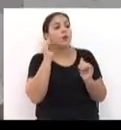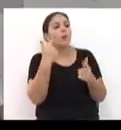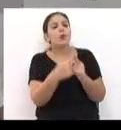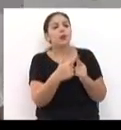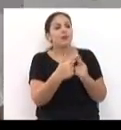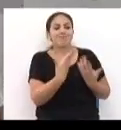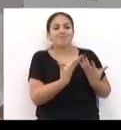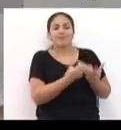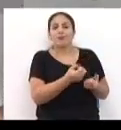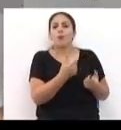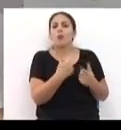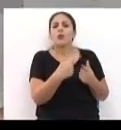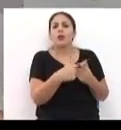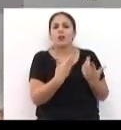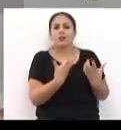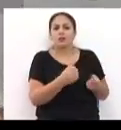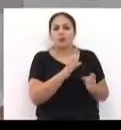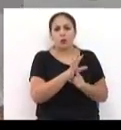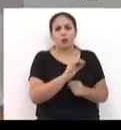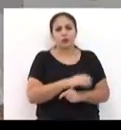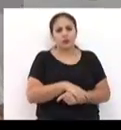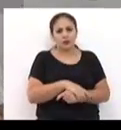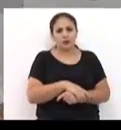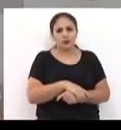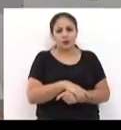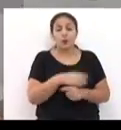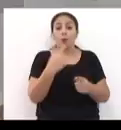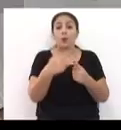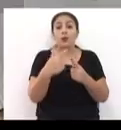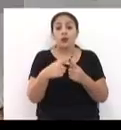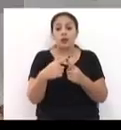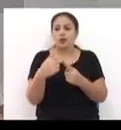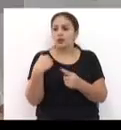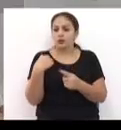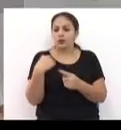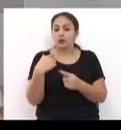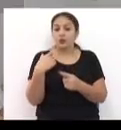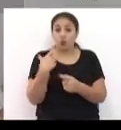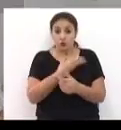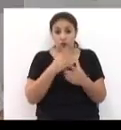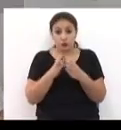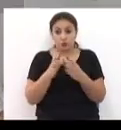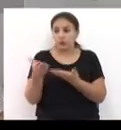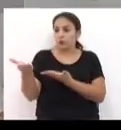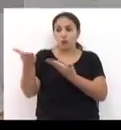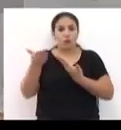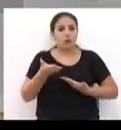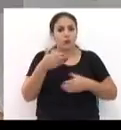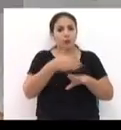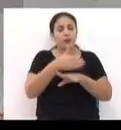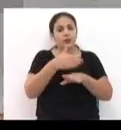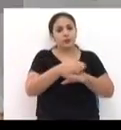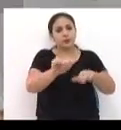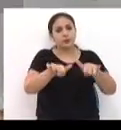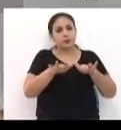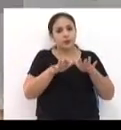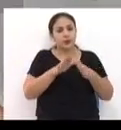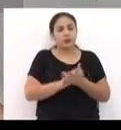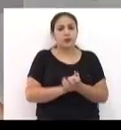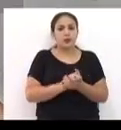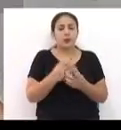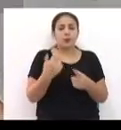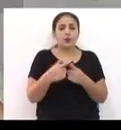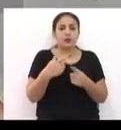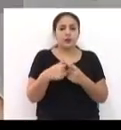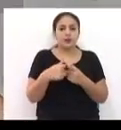por que não foi. Por que eles eram contra? Ou por que não nos convidaram, então, nesse momento para que o